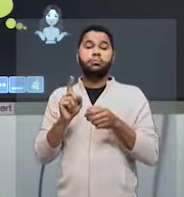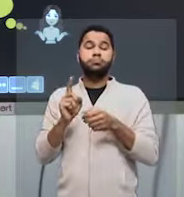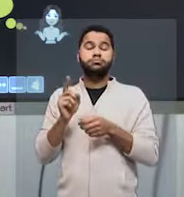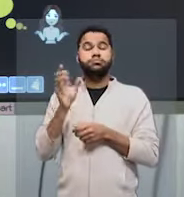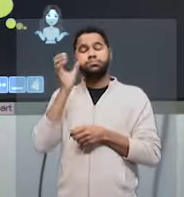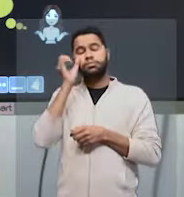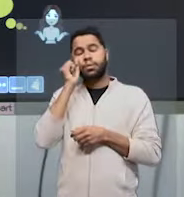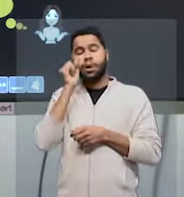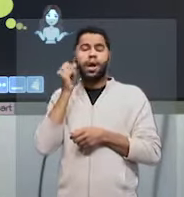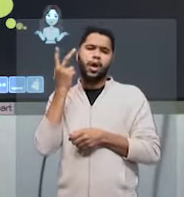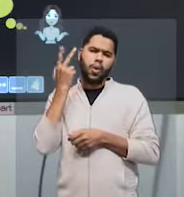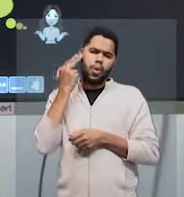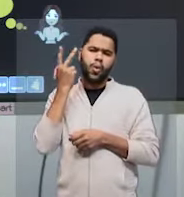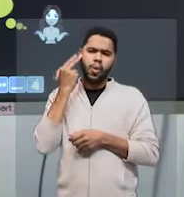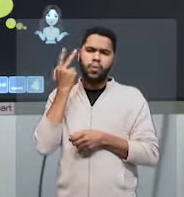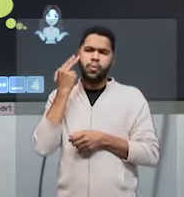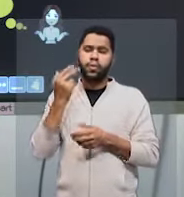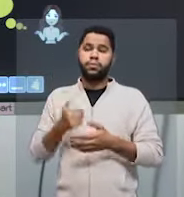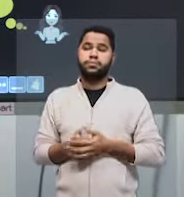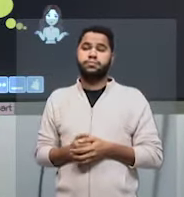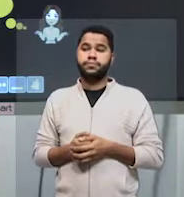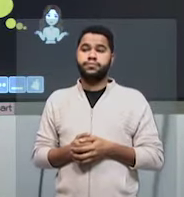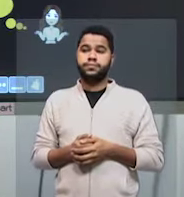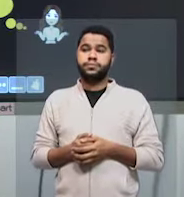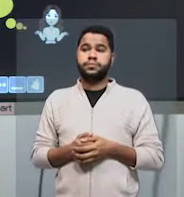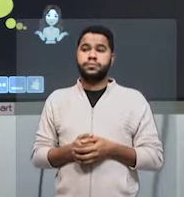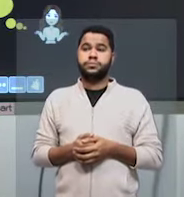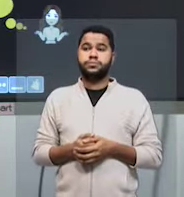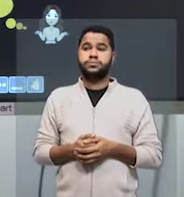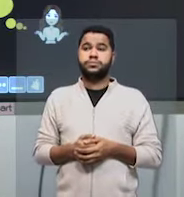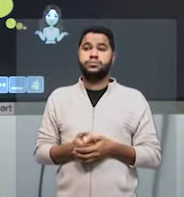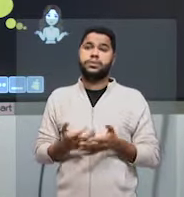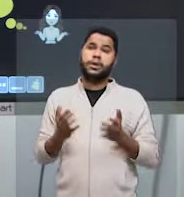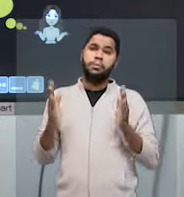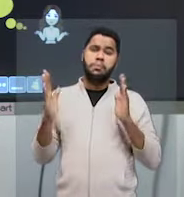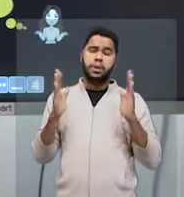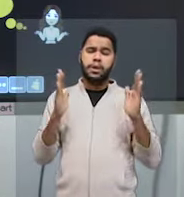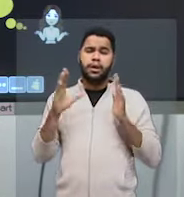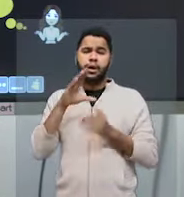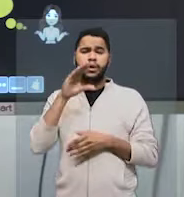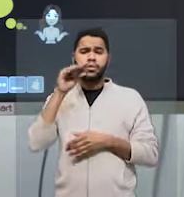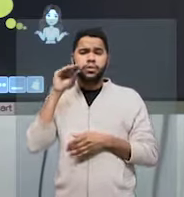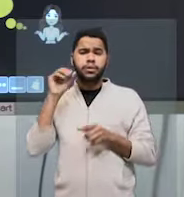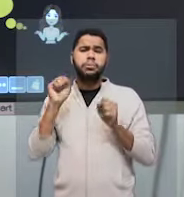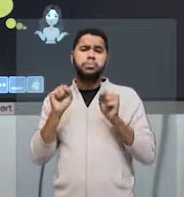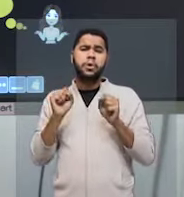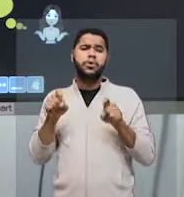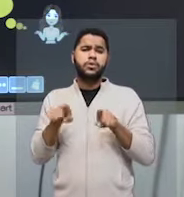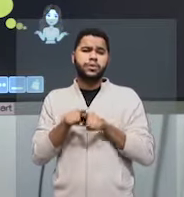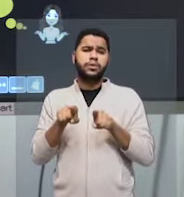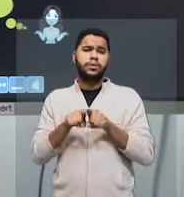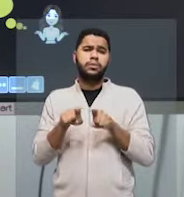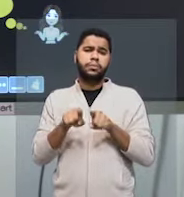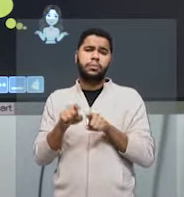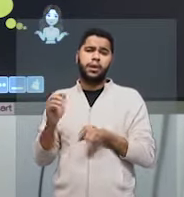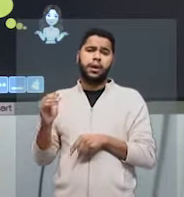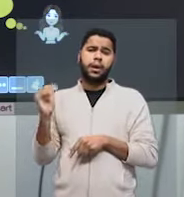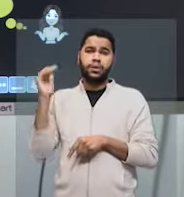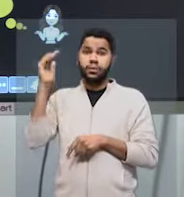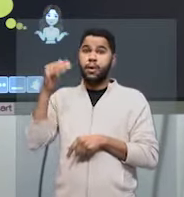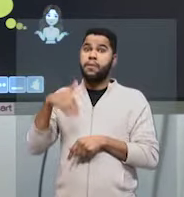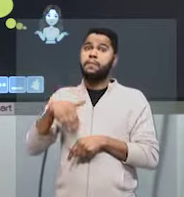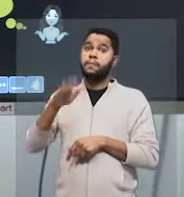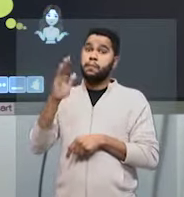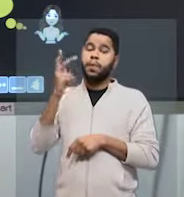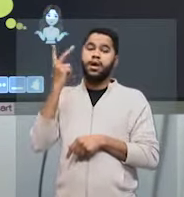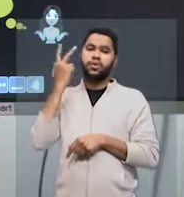isso é comum, tá? Geralmente na adolescência, mas ela pode também acontecer na fase adulta, mas ela é mais